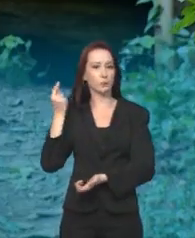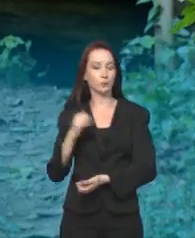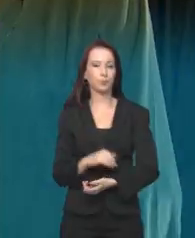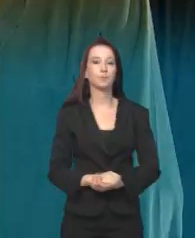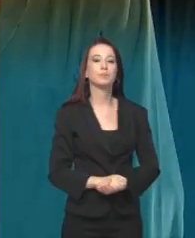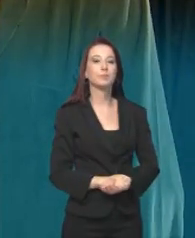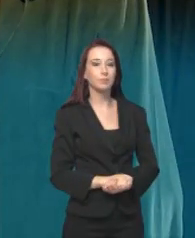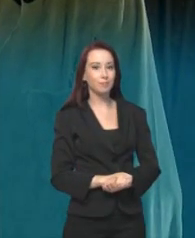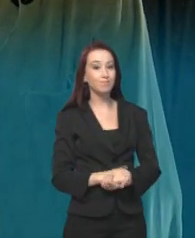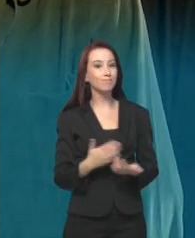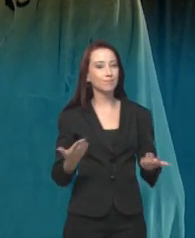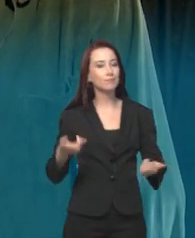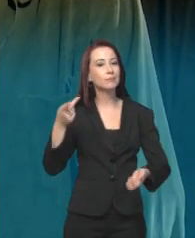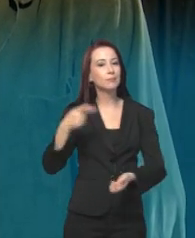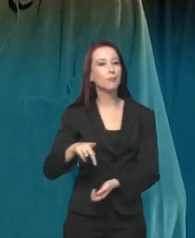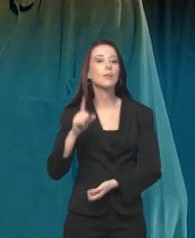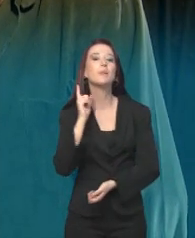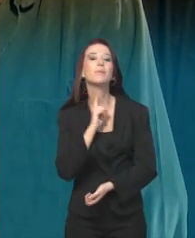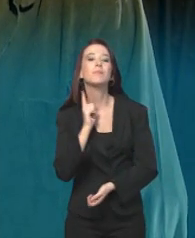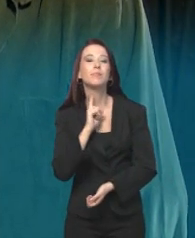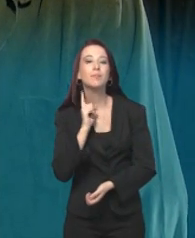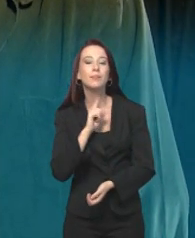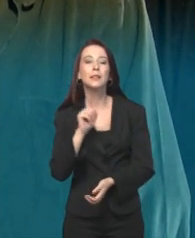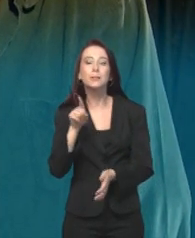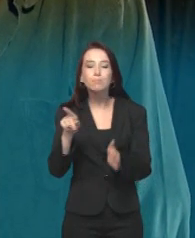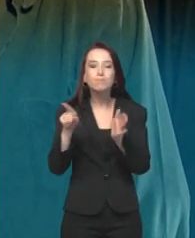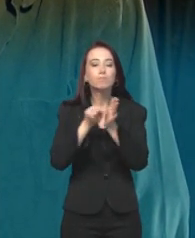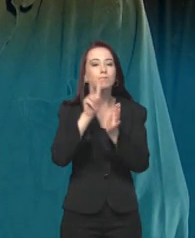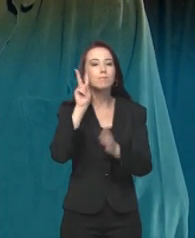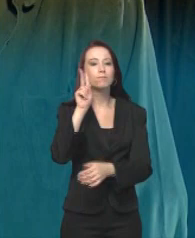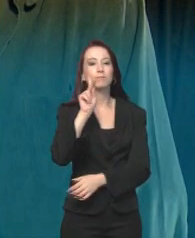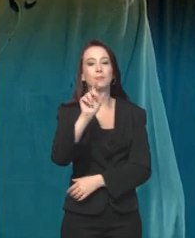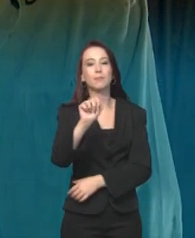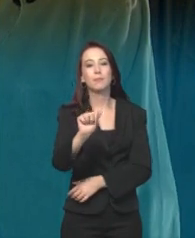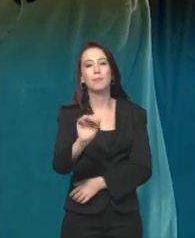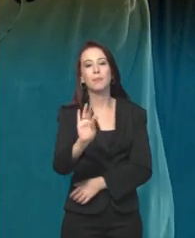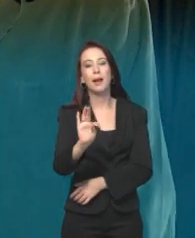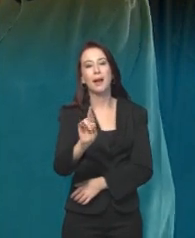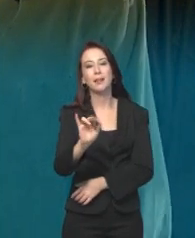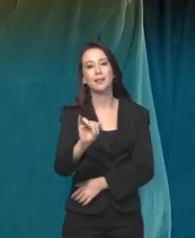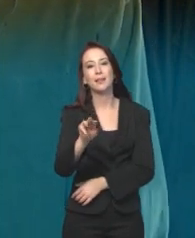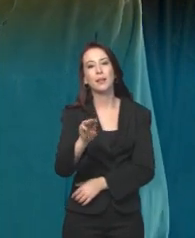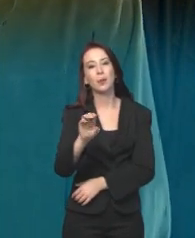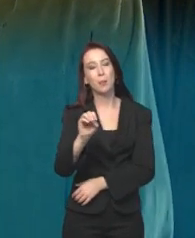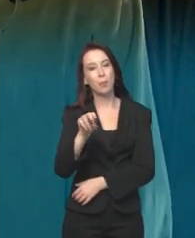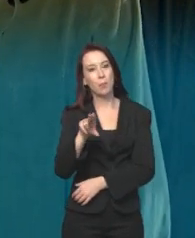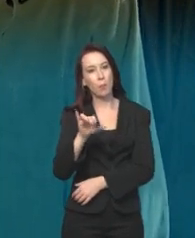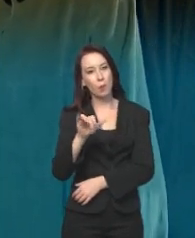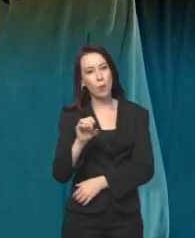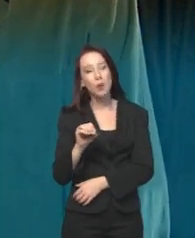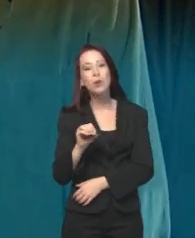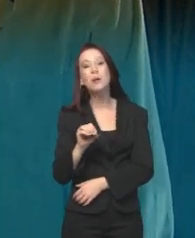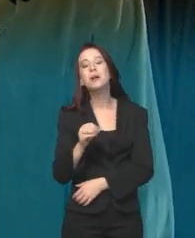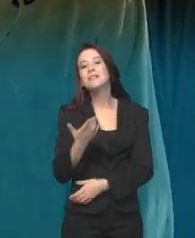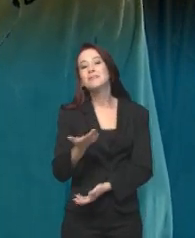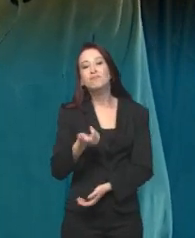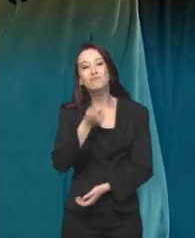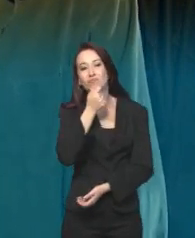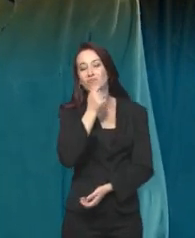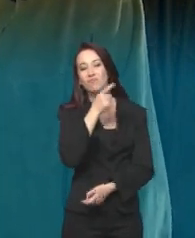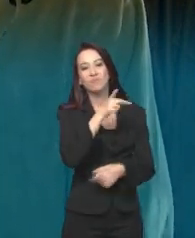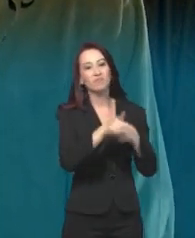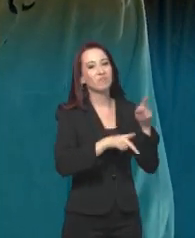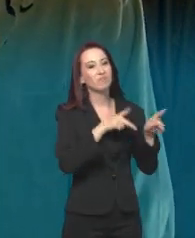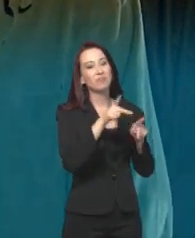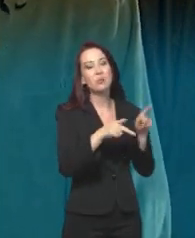homem. Minas Gerais tem um patrimônio que, infelizmente, não entrou no cotidiano, no saber, no